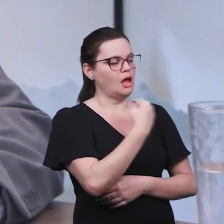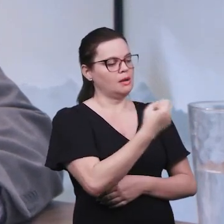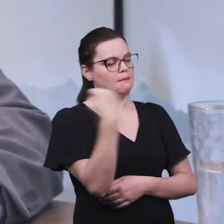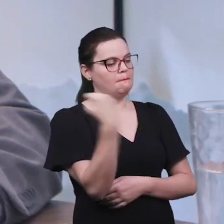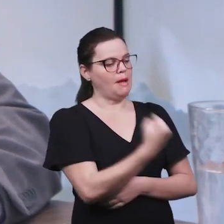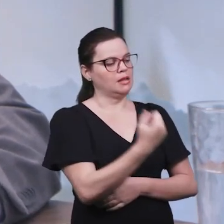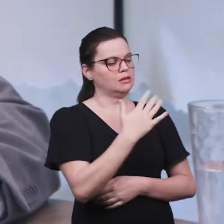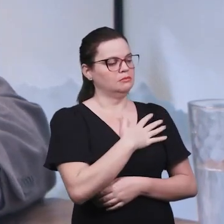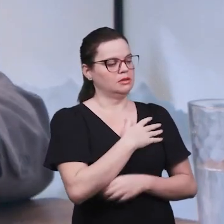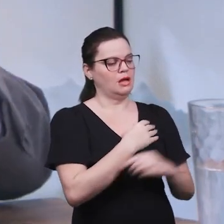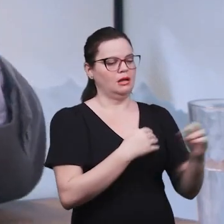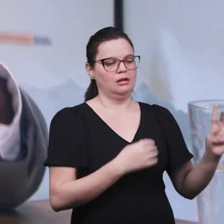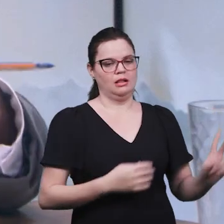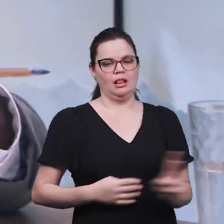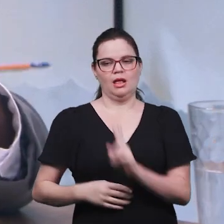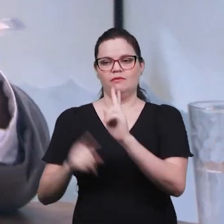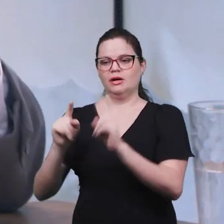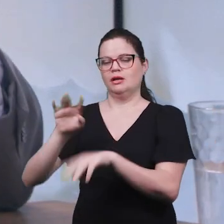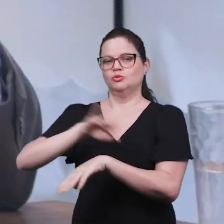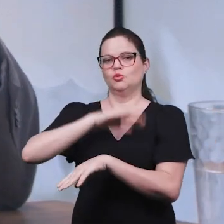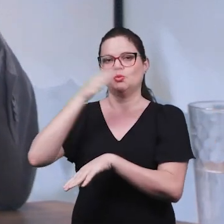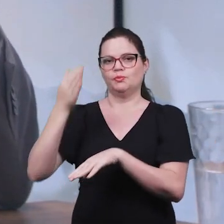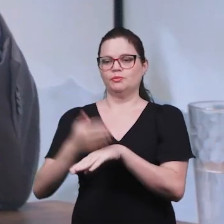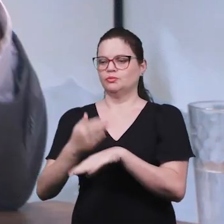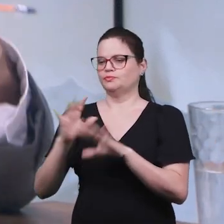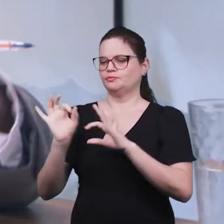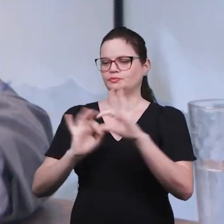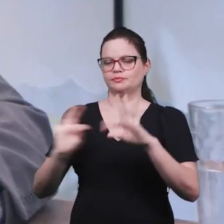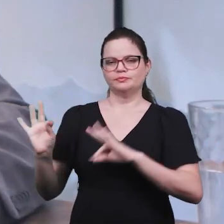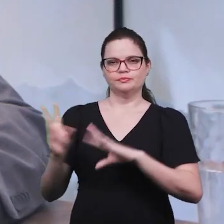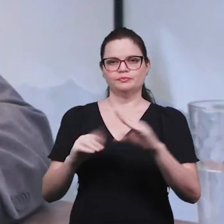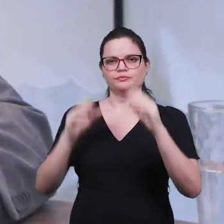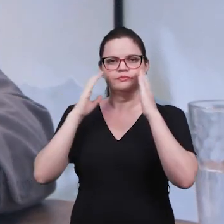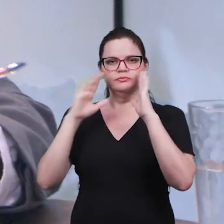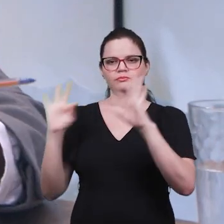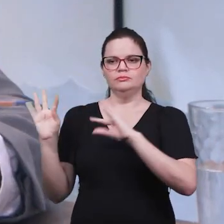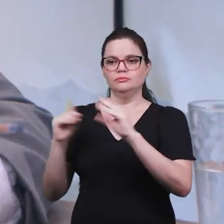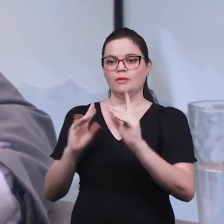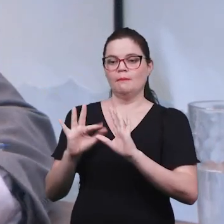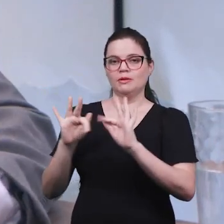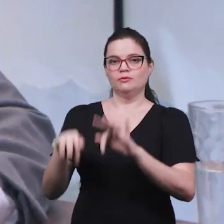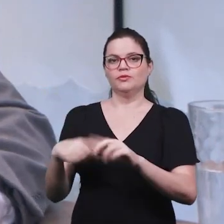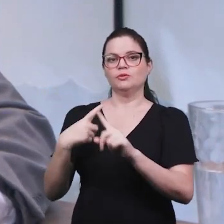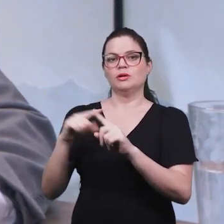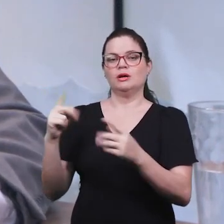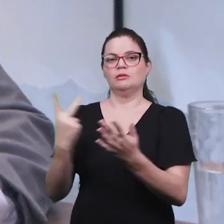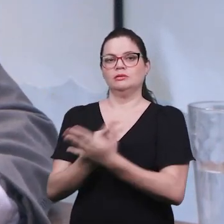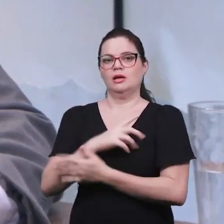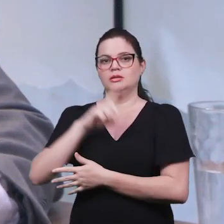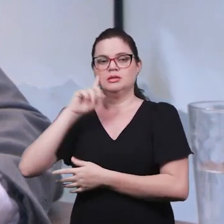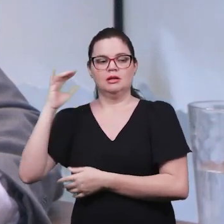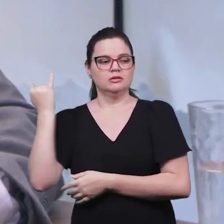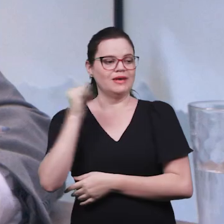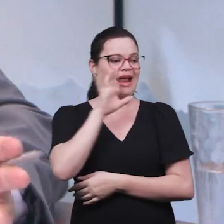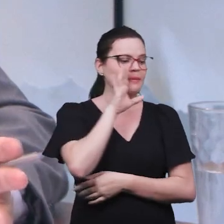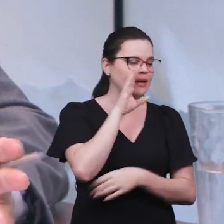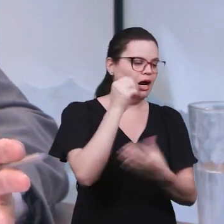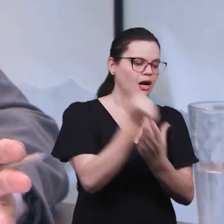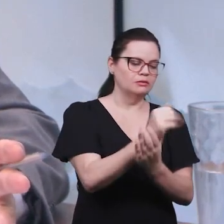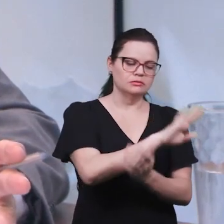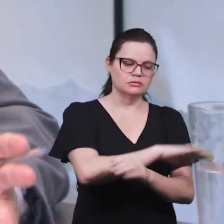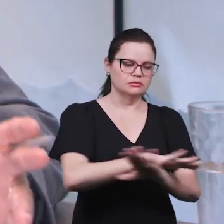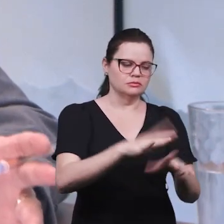Isaque, e Abraão então faz tudo o que o Senhor mandou, e no final ali aparece para ele